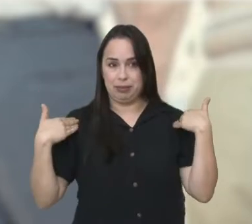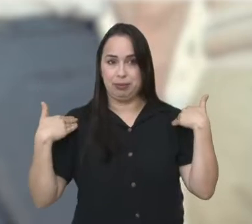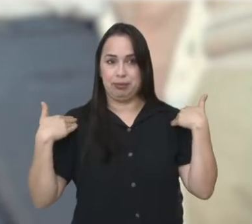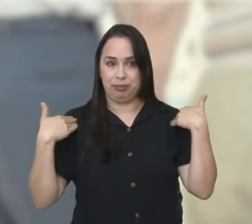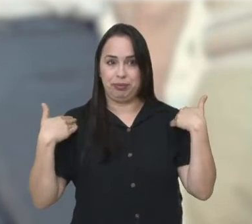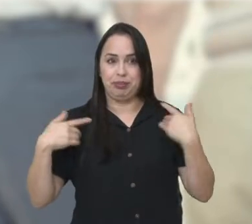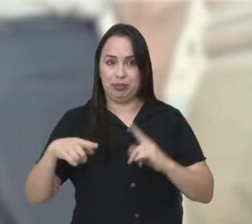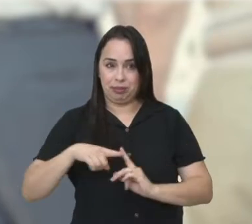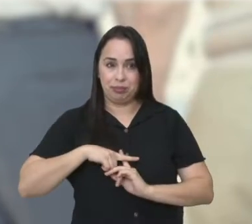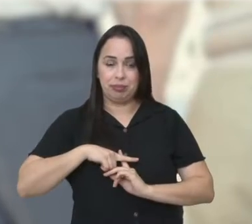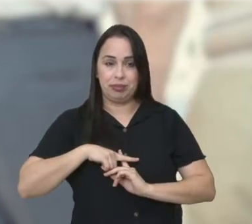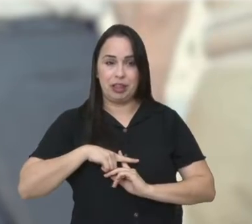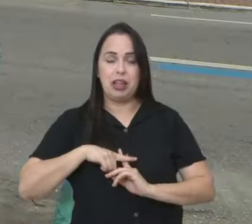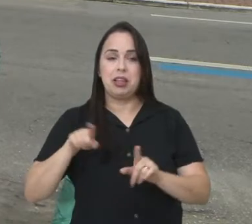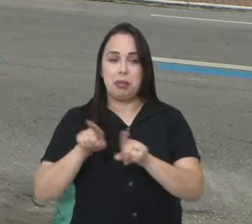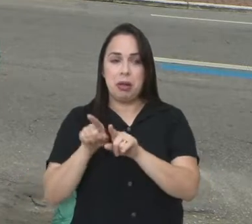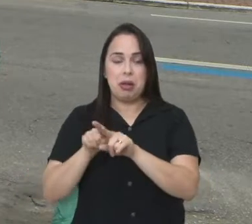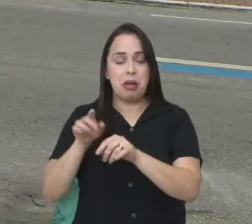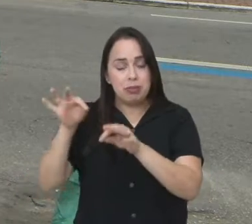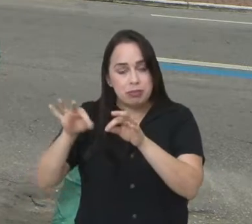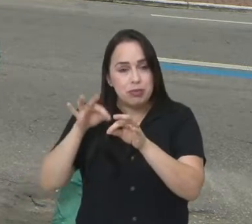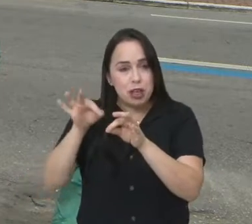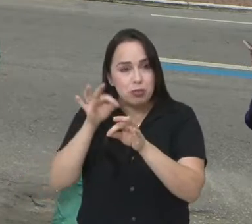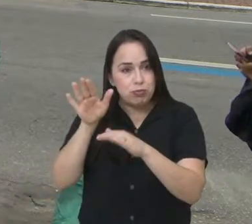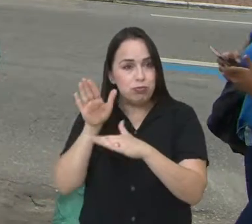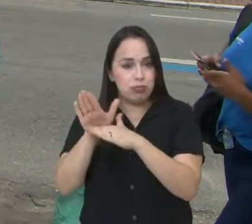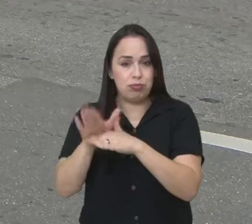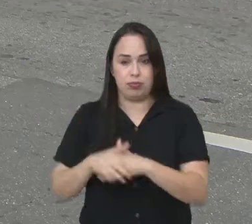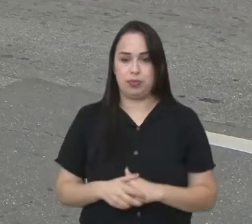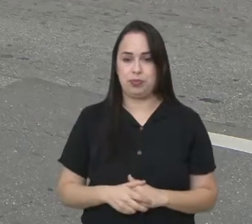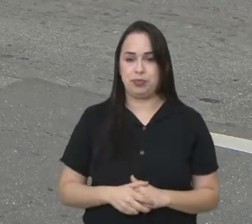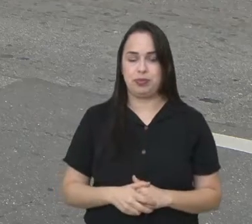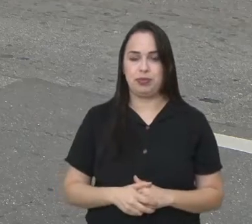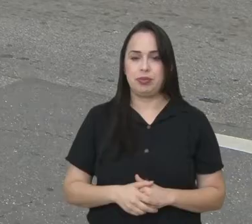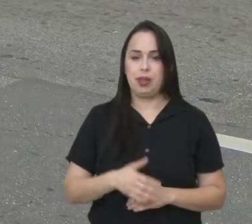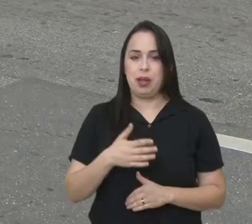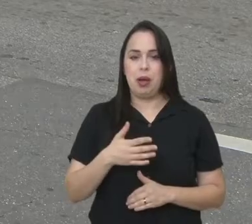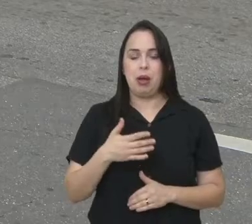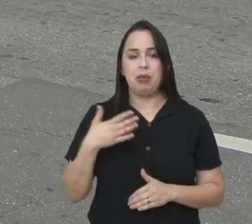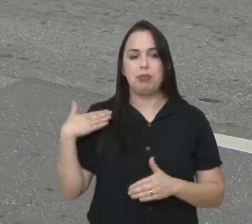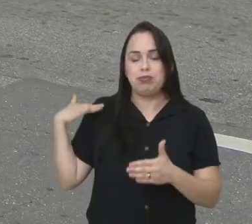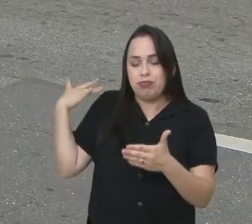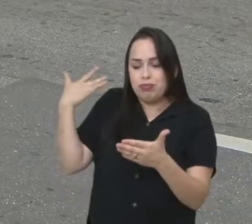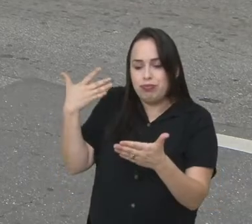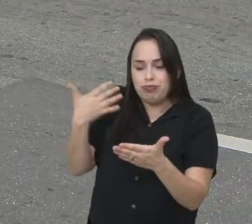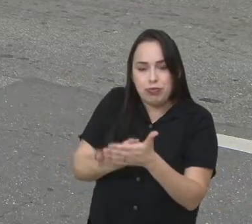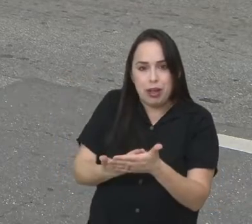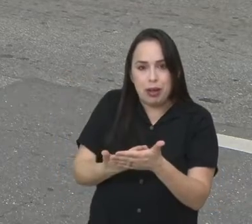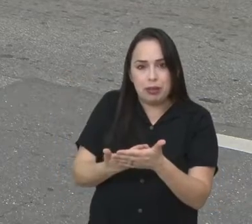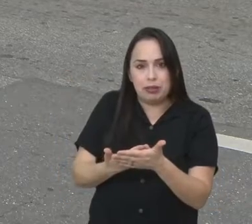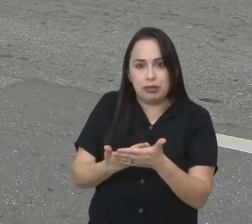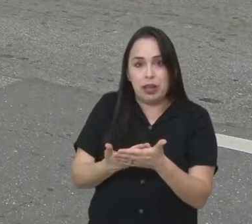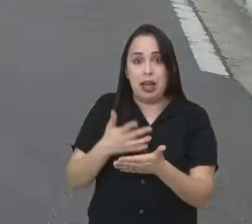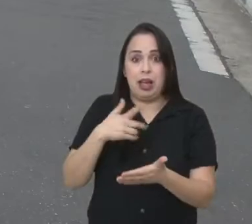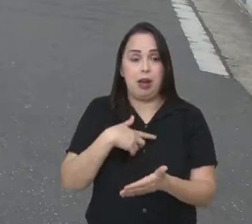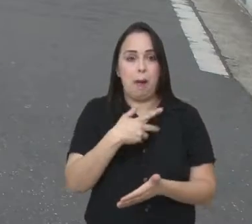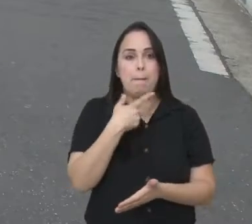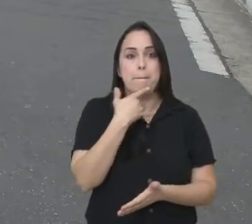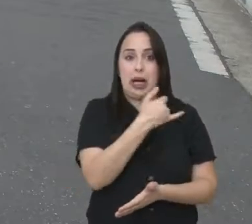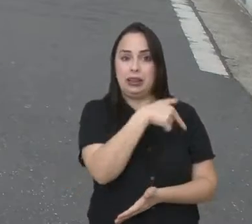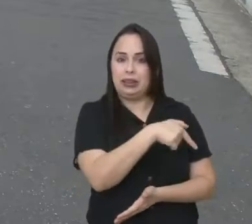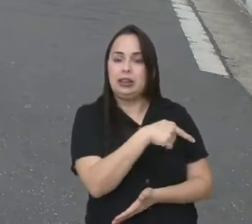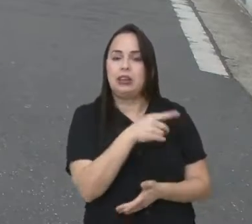agora na pandemia. Com o passar dos anos, o pai da Dona Emília decidiu lotear o terreno da chácara.